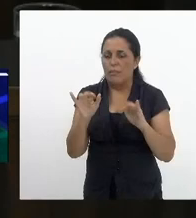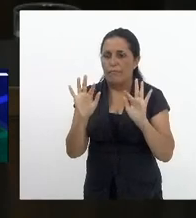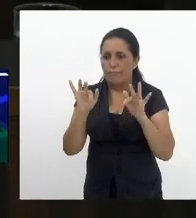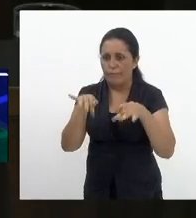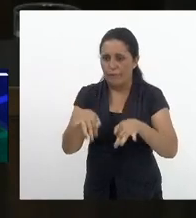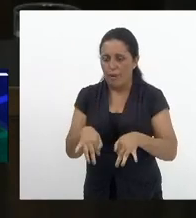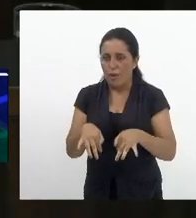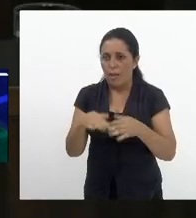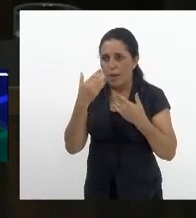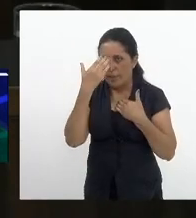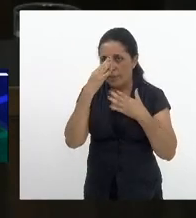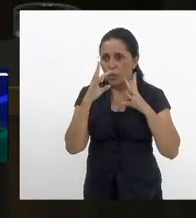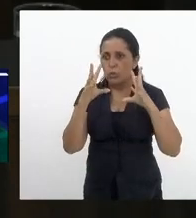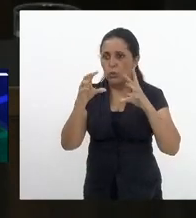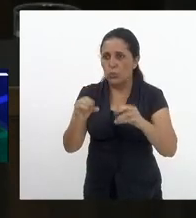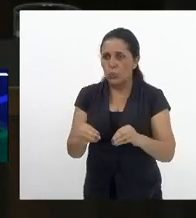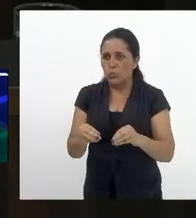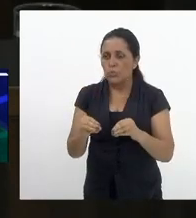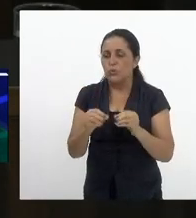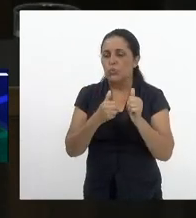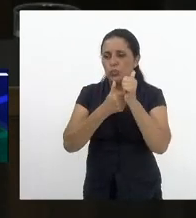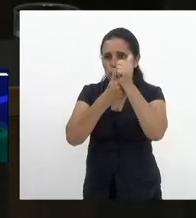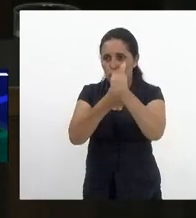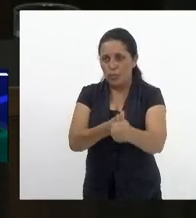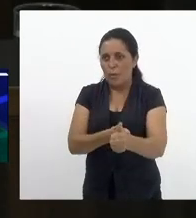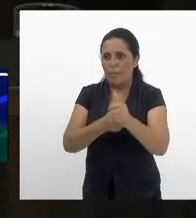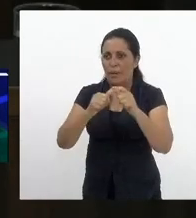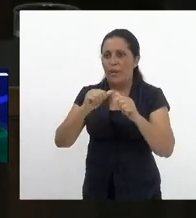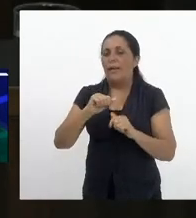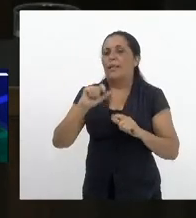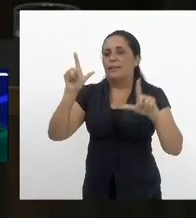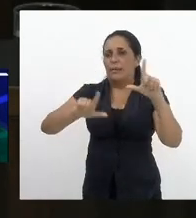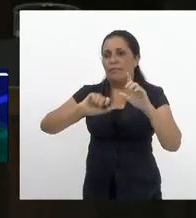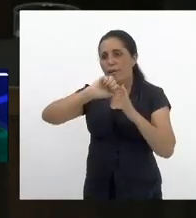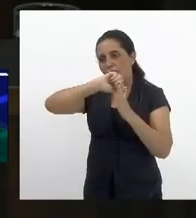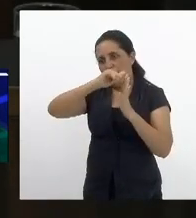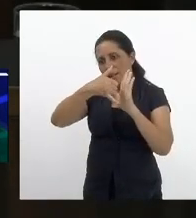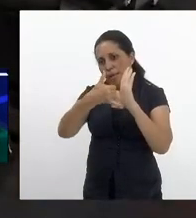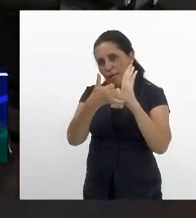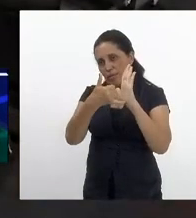final, agradecendo a todas e todos que nos acompanham pela TV Alerj. Boa tarde.